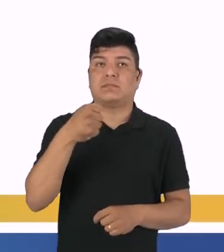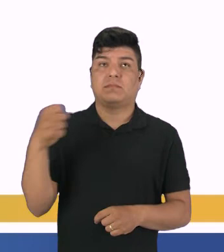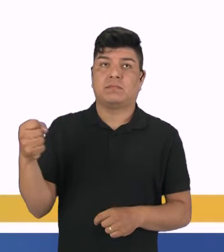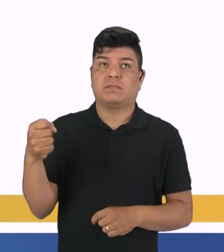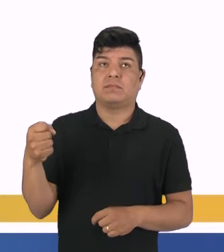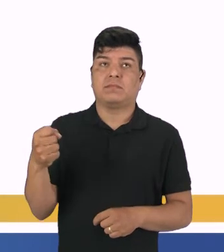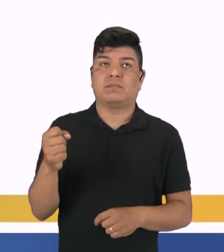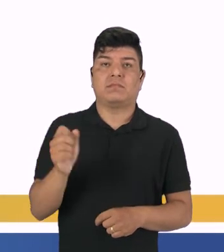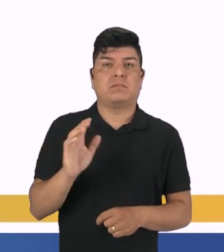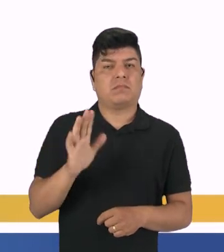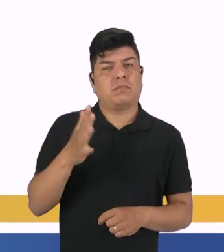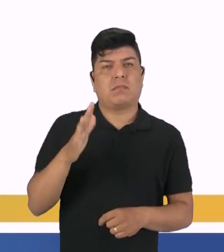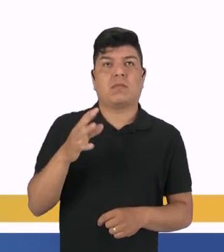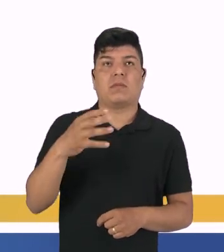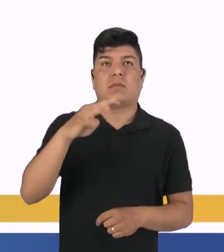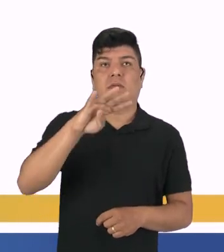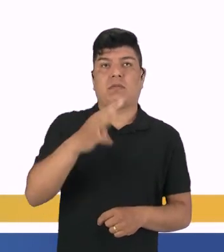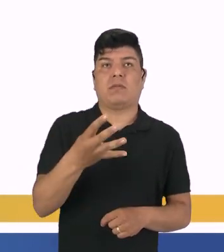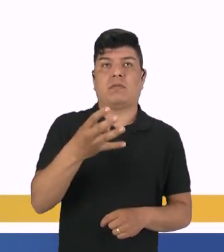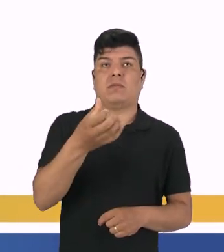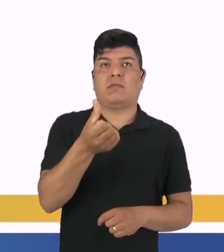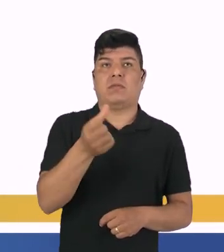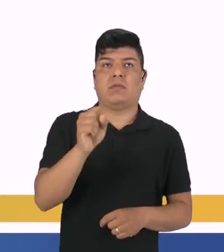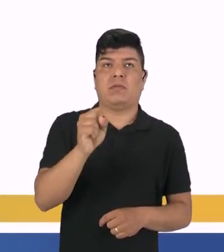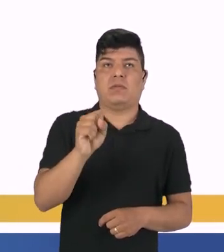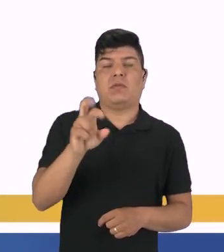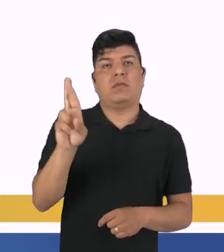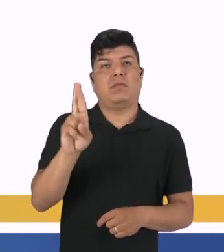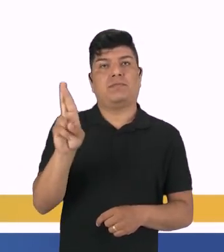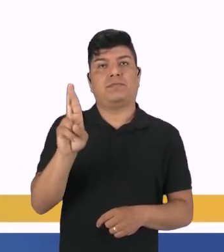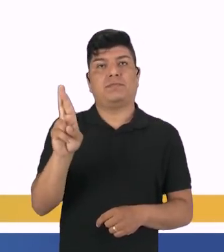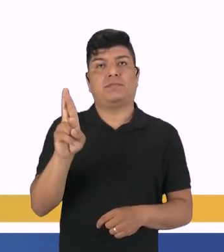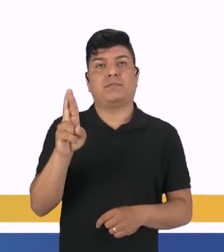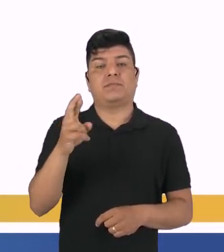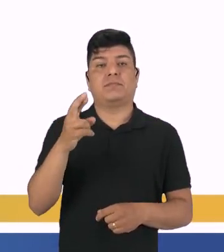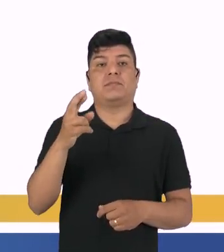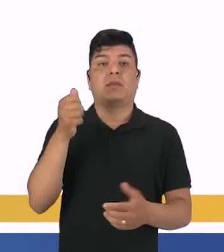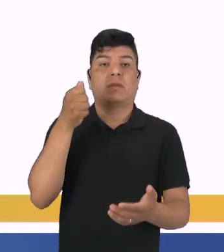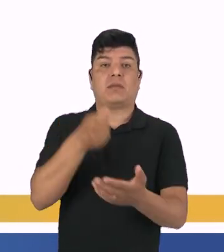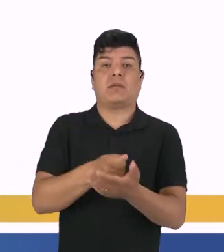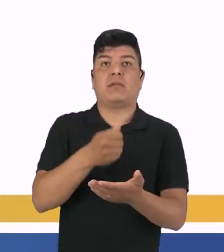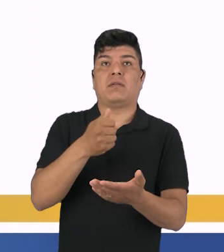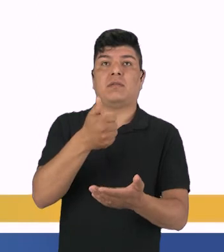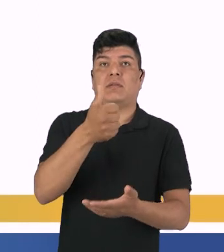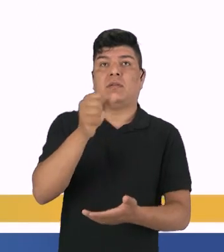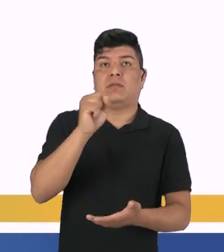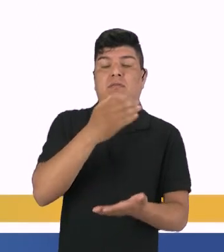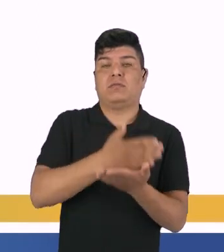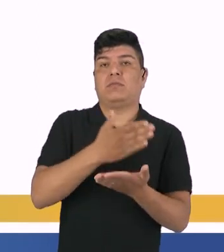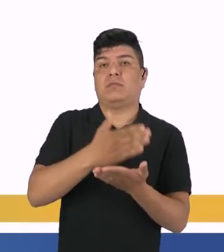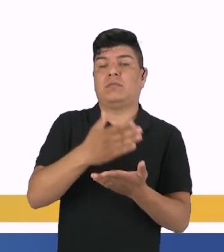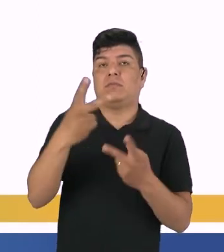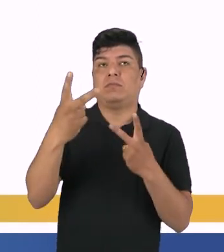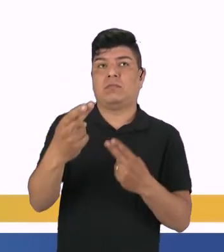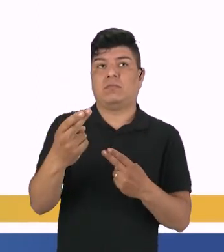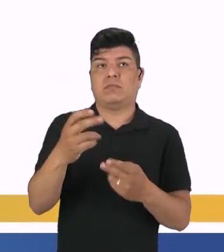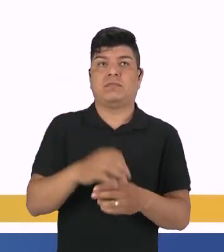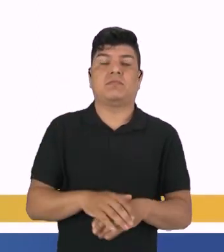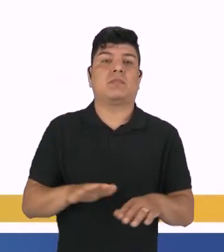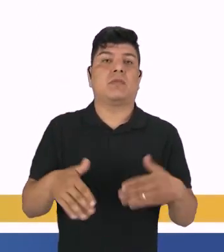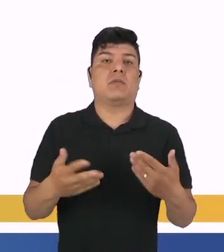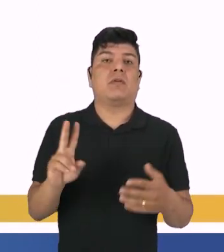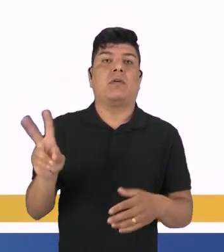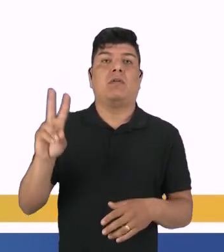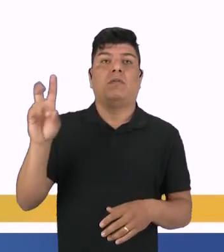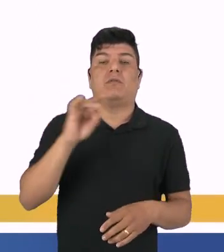enunciado. Uma geladeira custa 4.680 e será paga em 18 parcelas iguais. Qual o valor de cada parcela? Então, eu vou